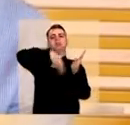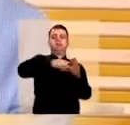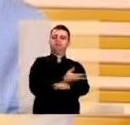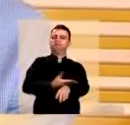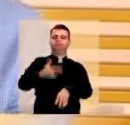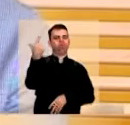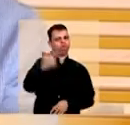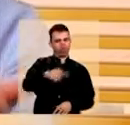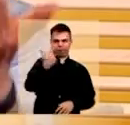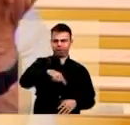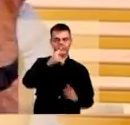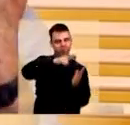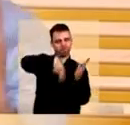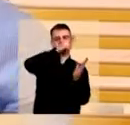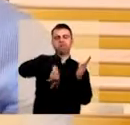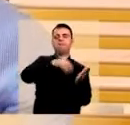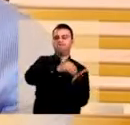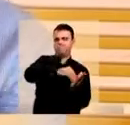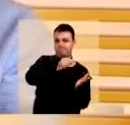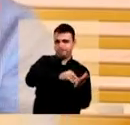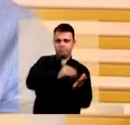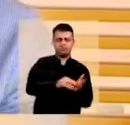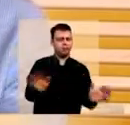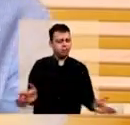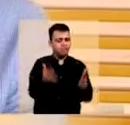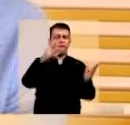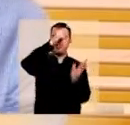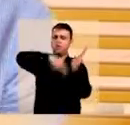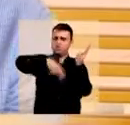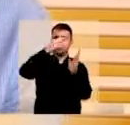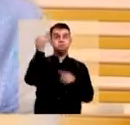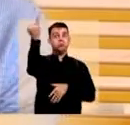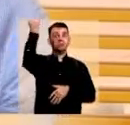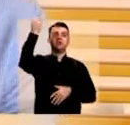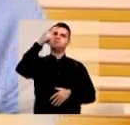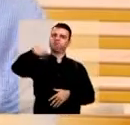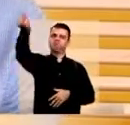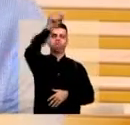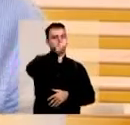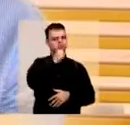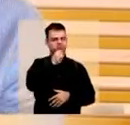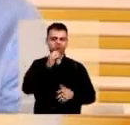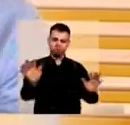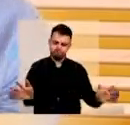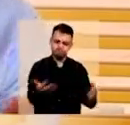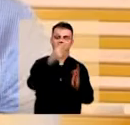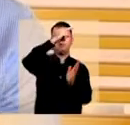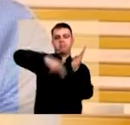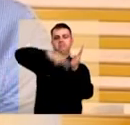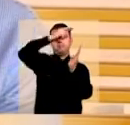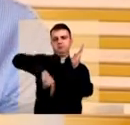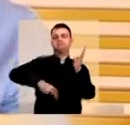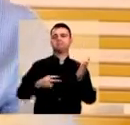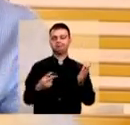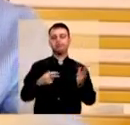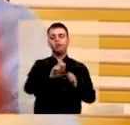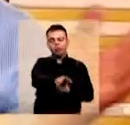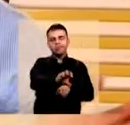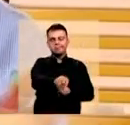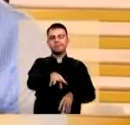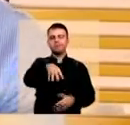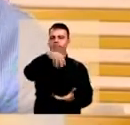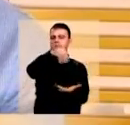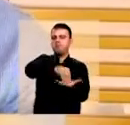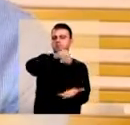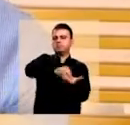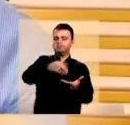Então, a leitura precisa receber essa importância que até agora não teve ainda. Né? Então, isso é uma coisa que a educação